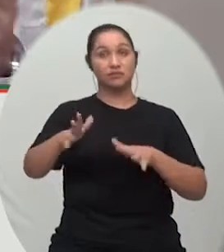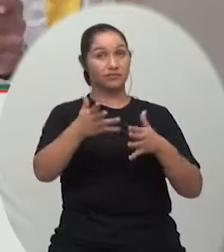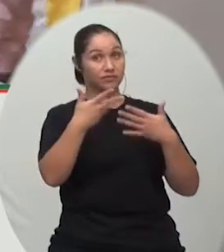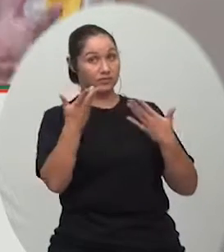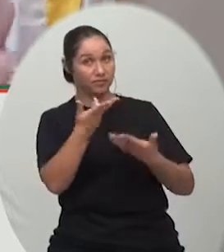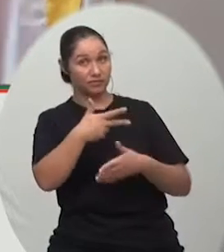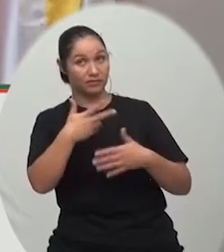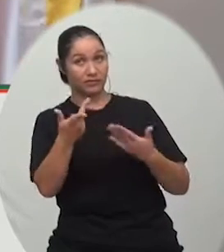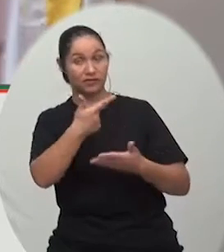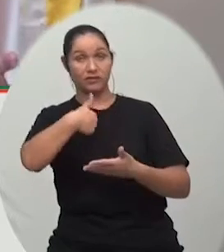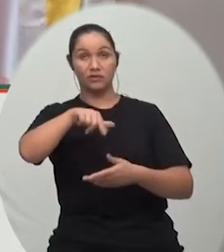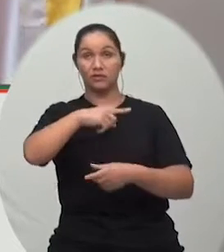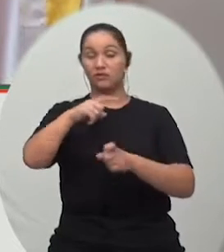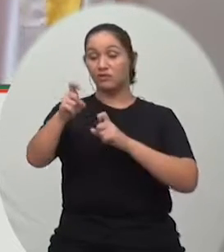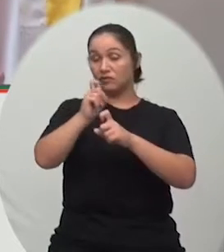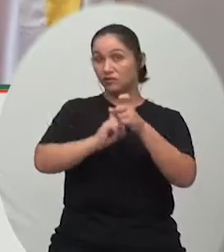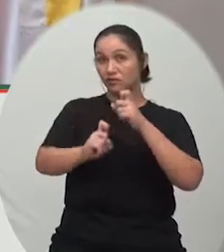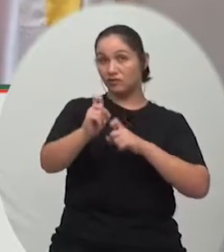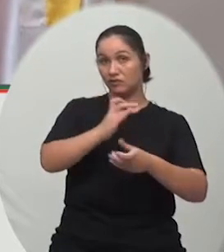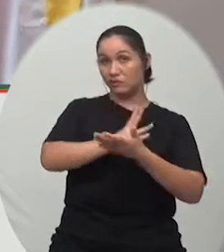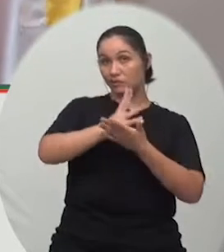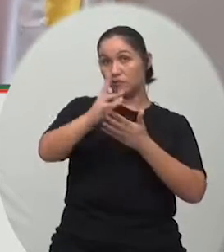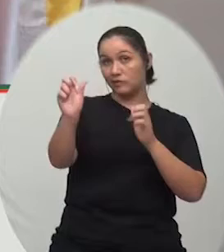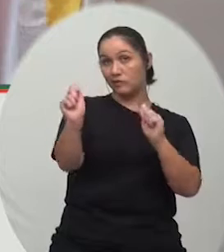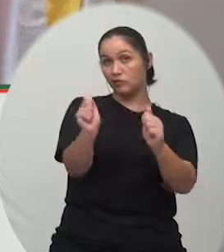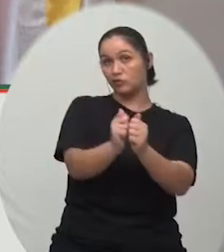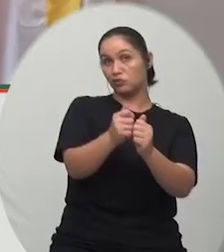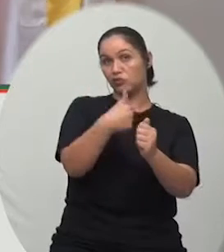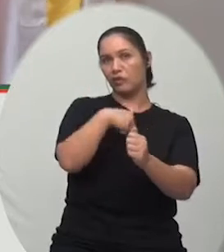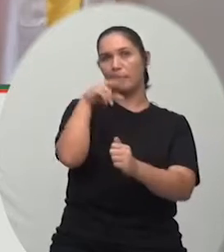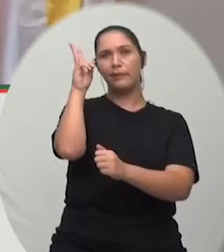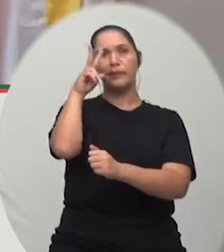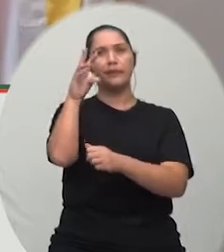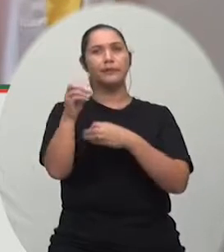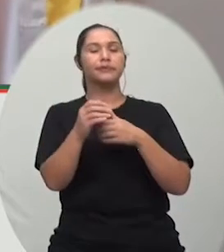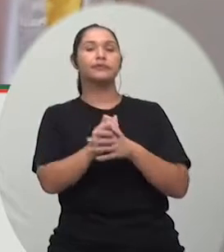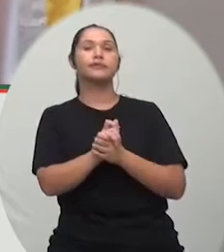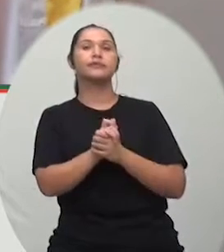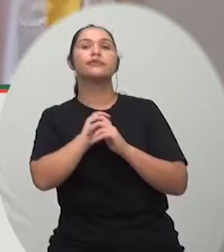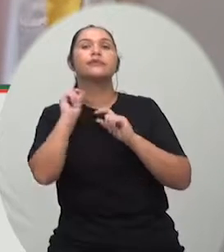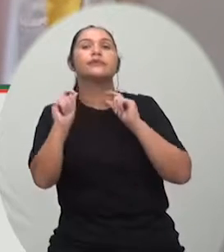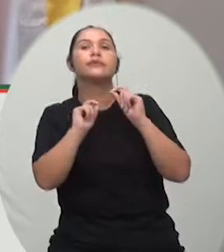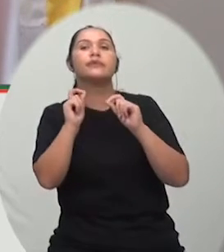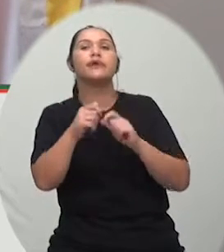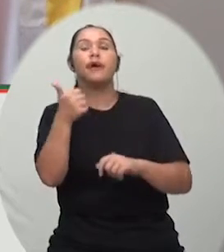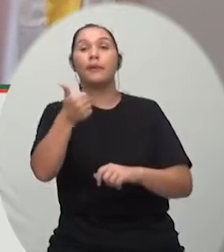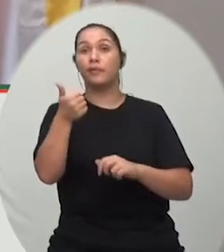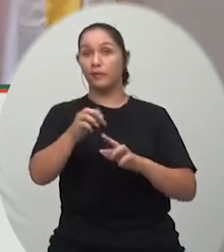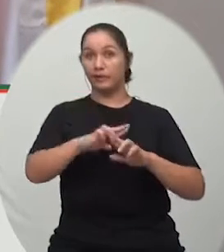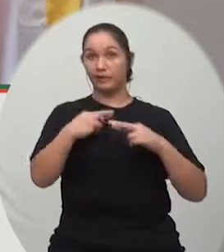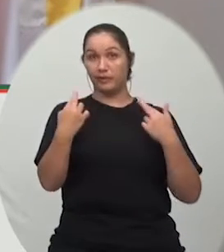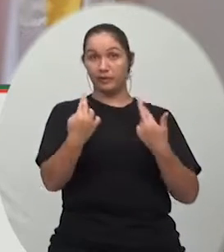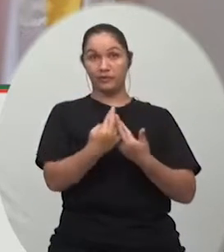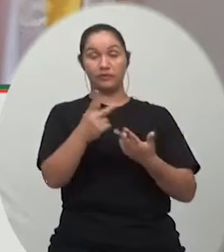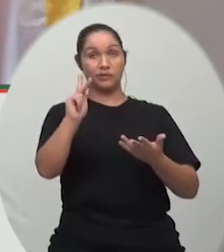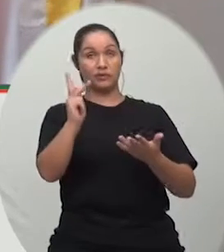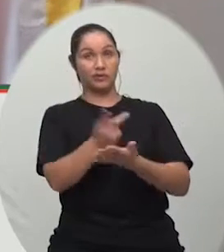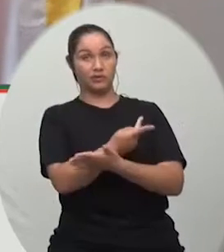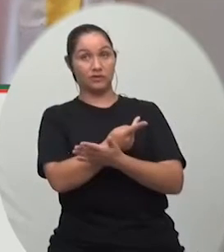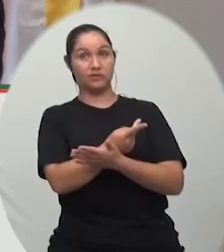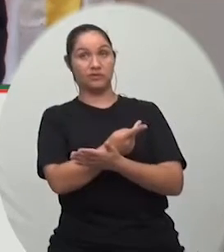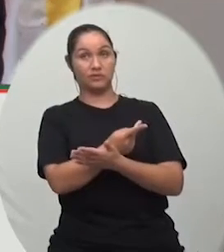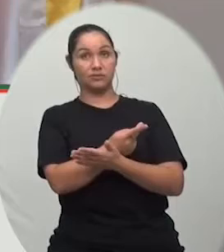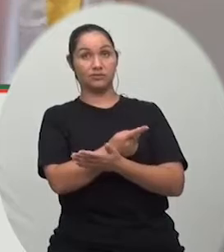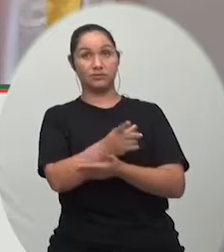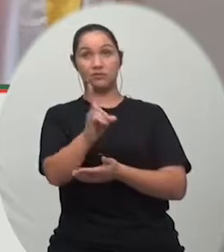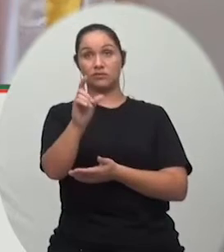Nossas gestões coincidiram no início, uma da outra. Eu lembro da primeira reunião que tivemos com a Damásio Educacional,